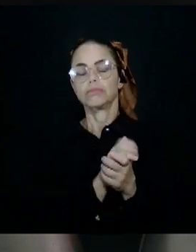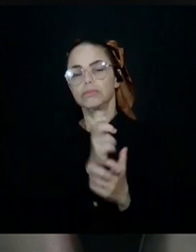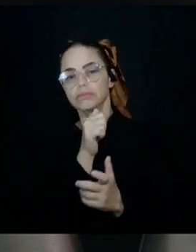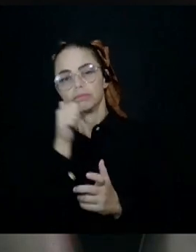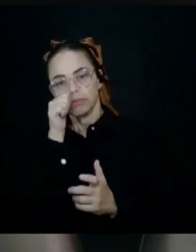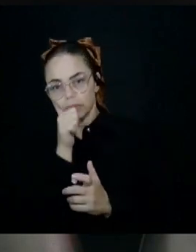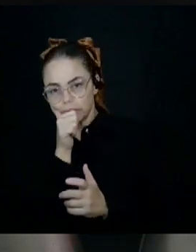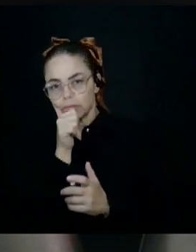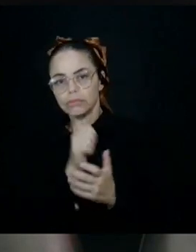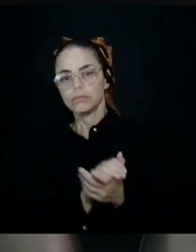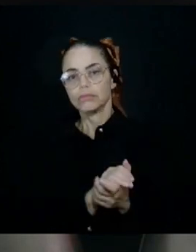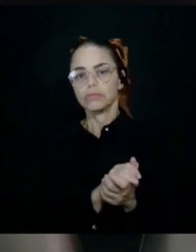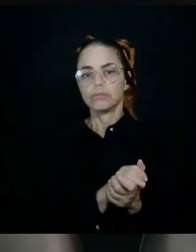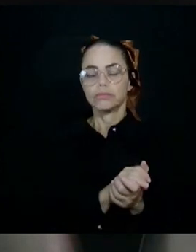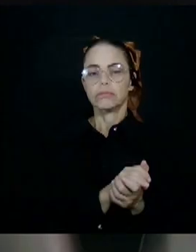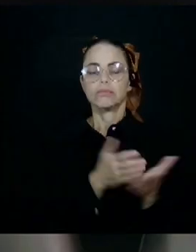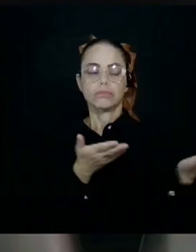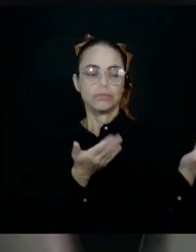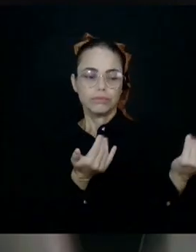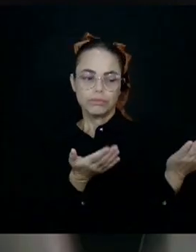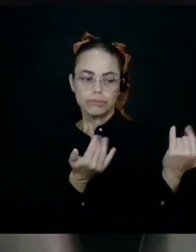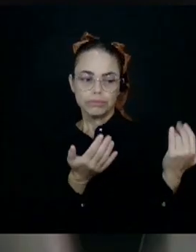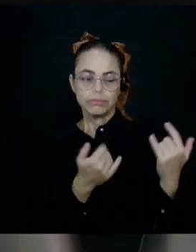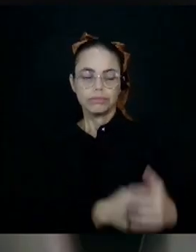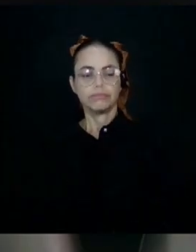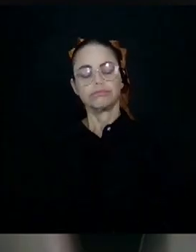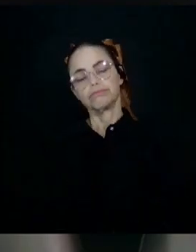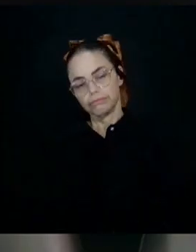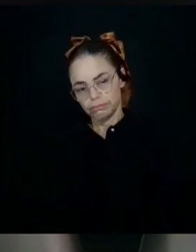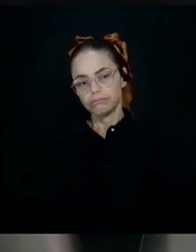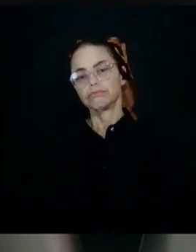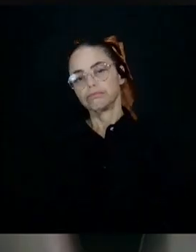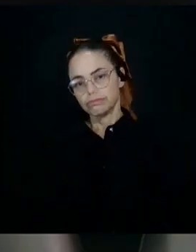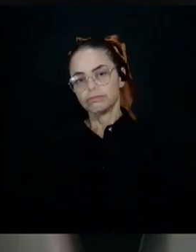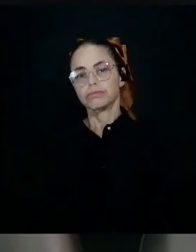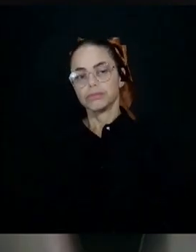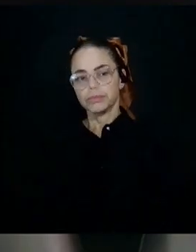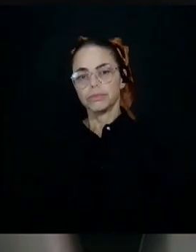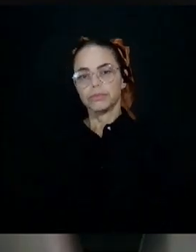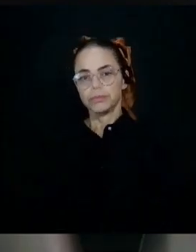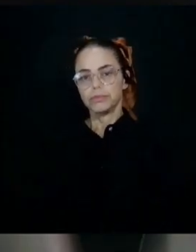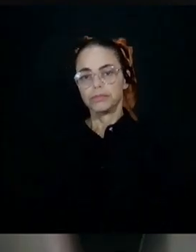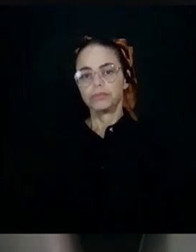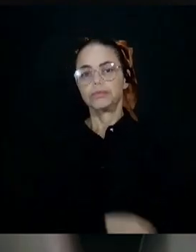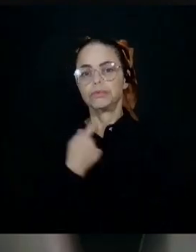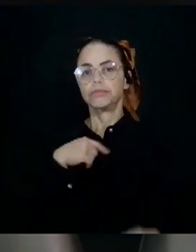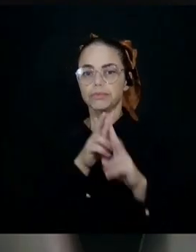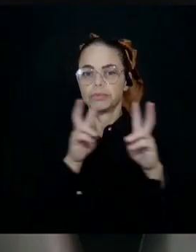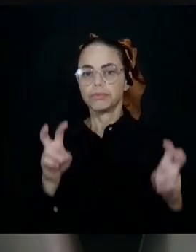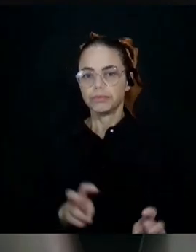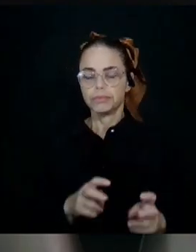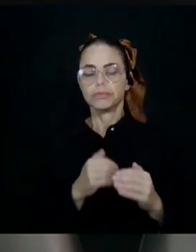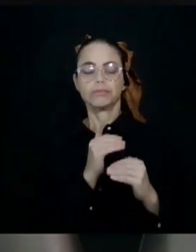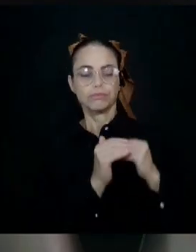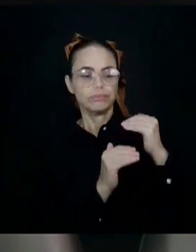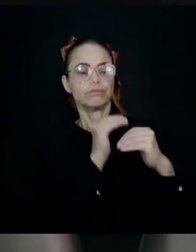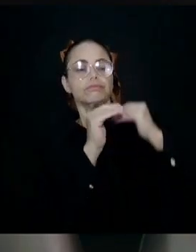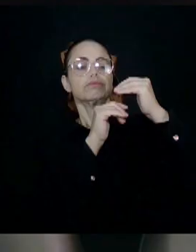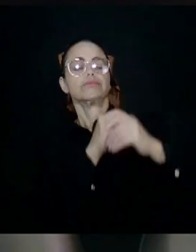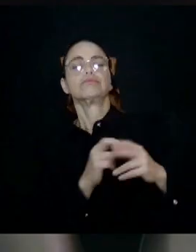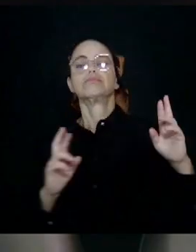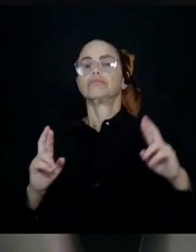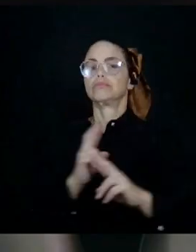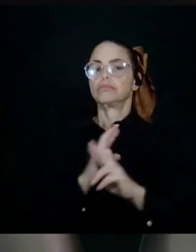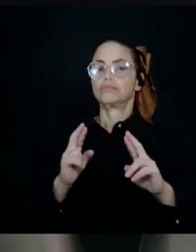na adolescência, né, meninas... nessa questão de se envolver nos relacionamentos, meninas têm que ser